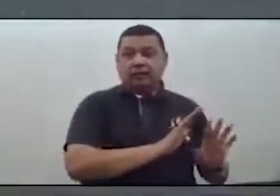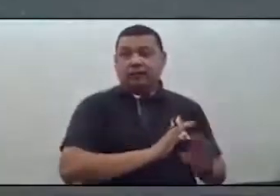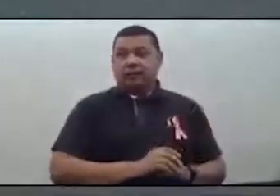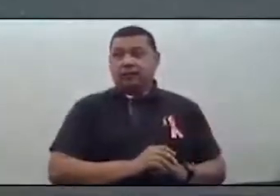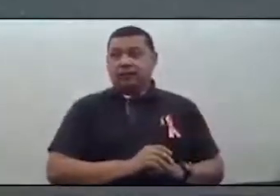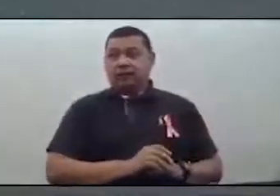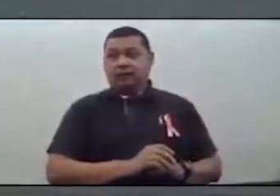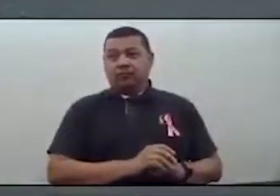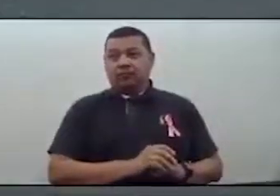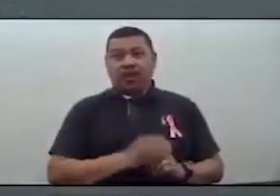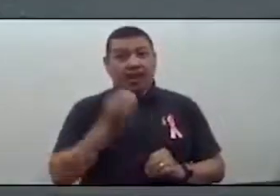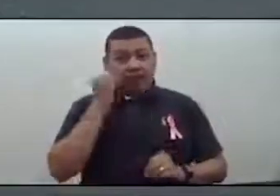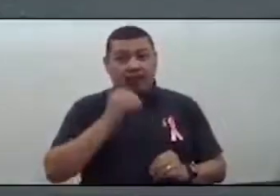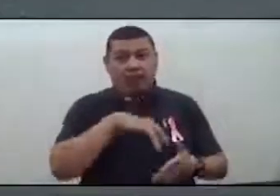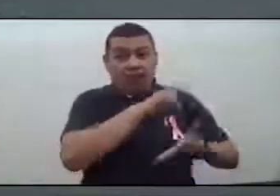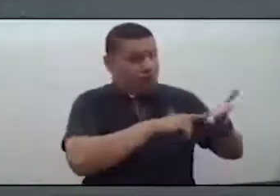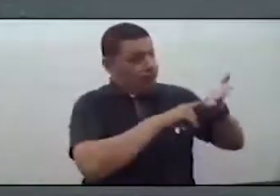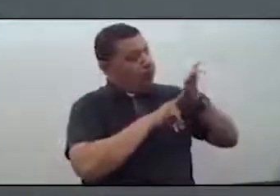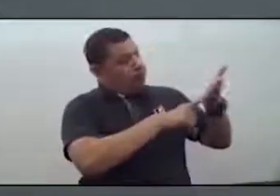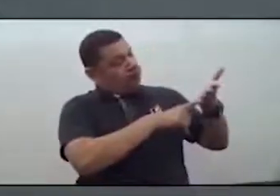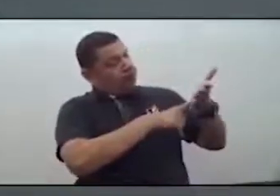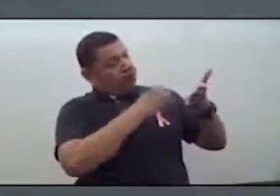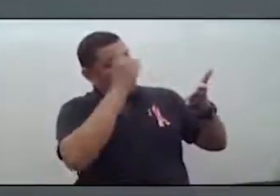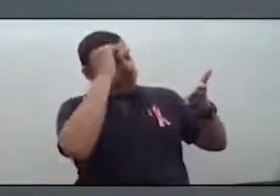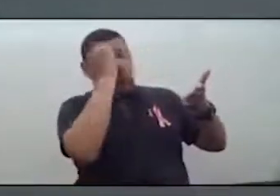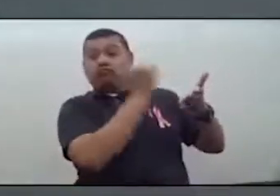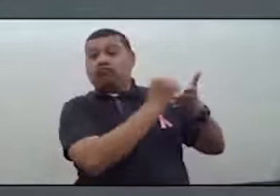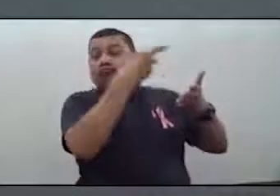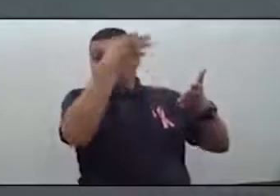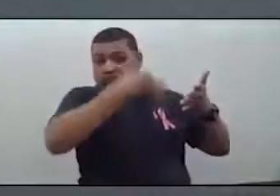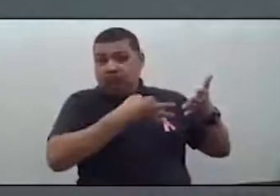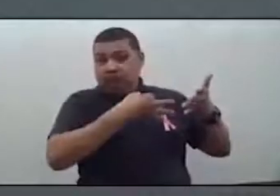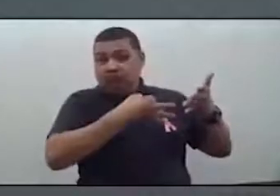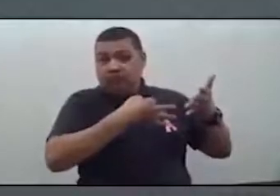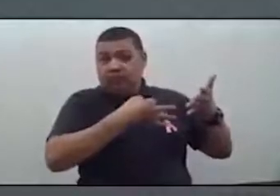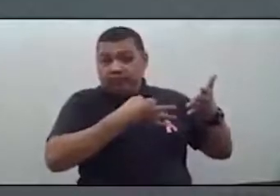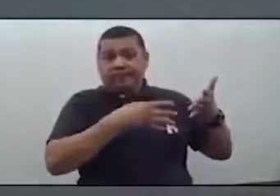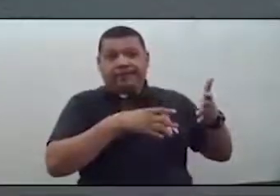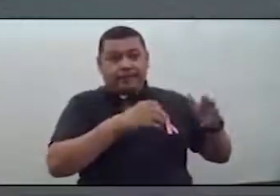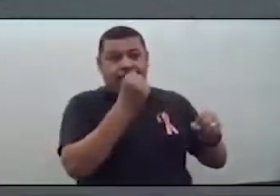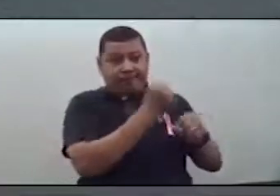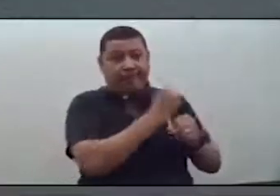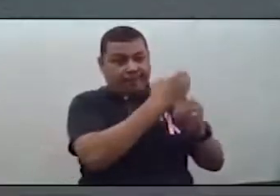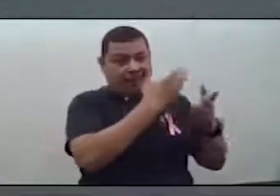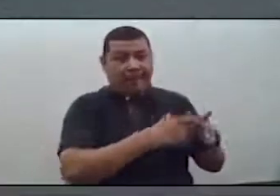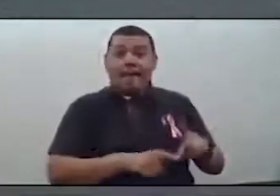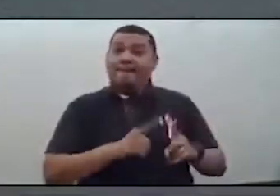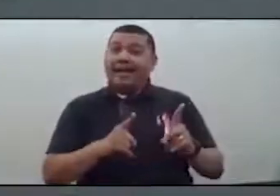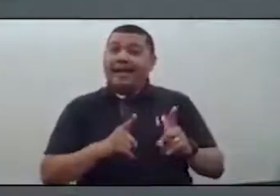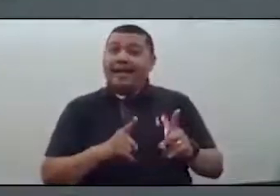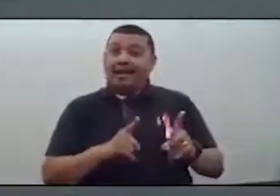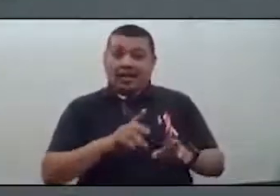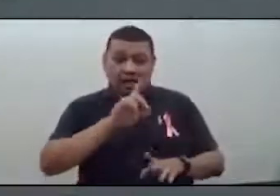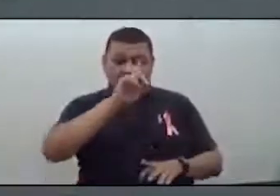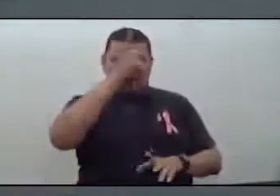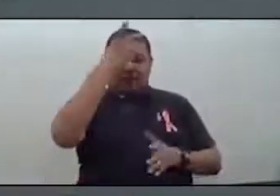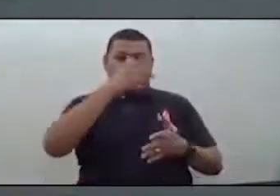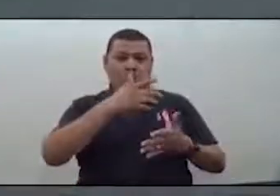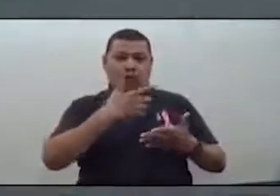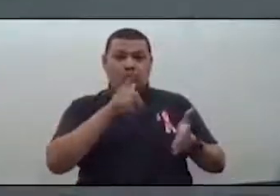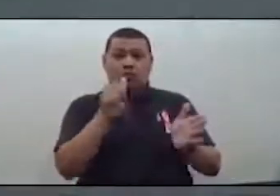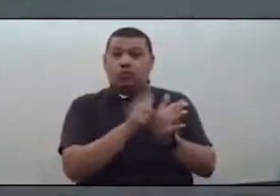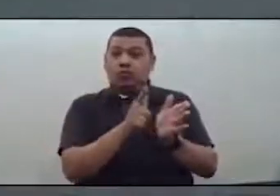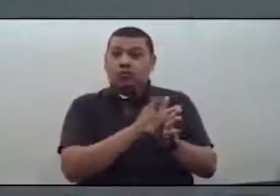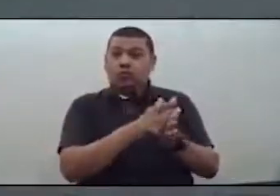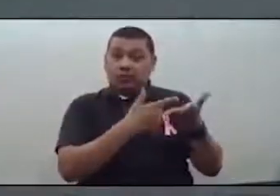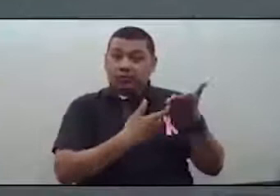no projeto assinado pelas pessoas responsáveis, dizendo que aguentava a vazão de água. O que nós vemos